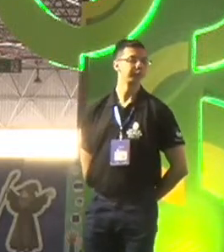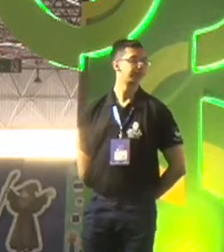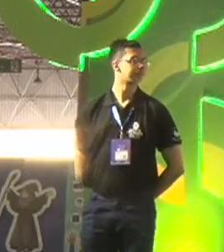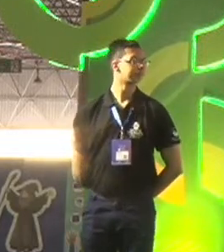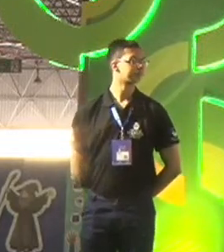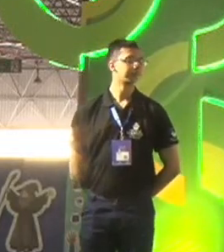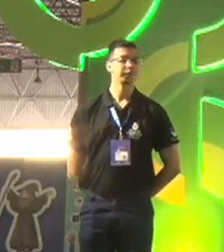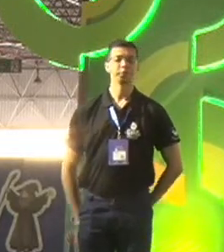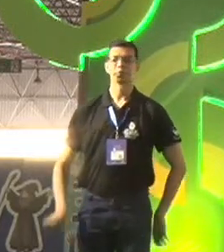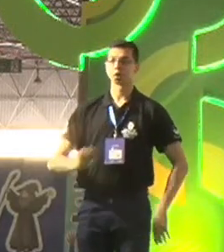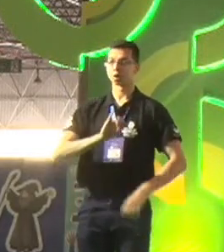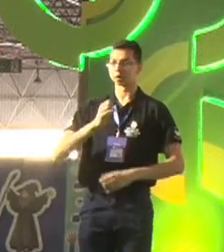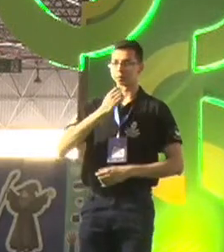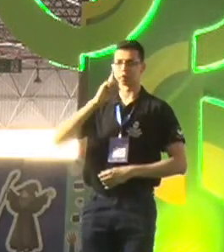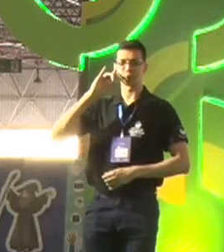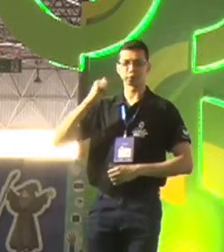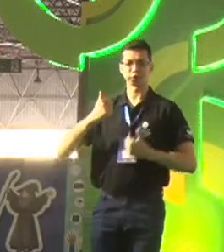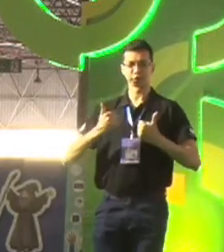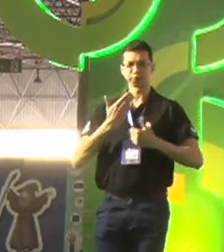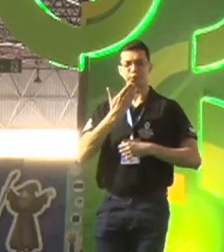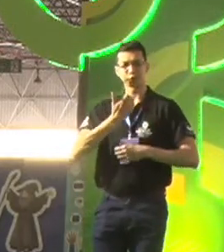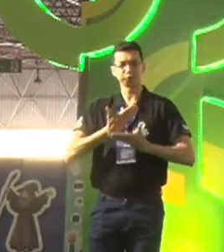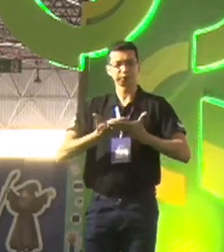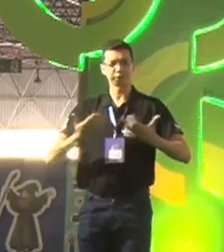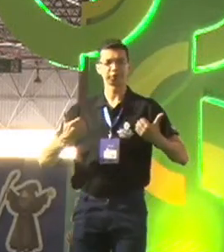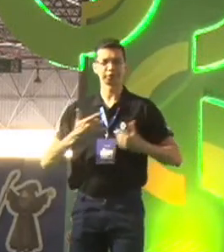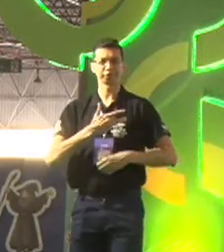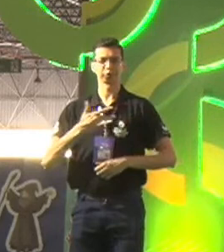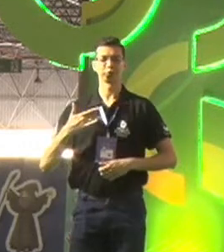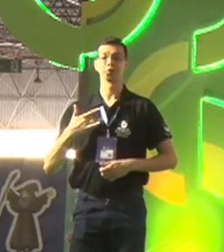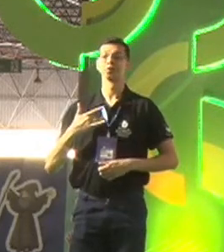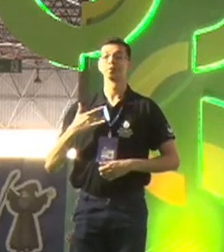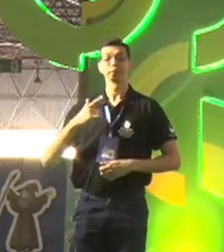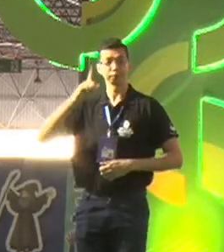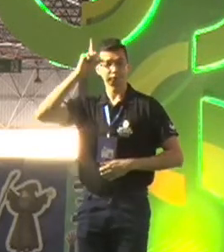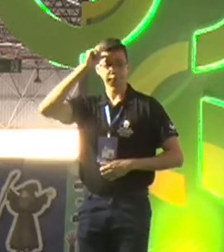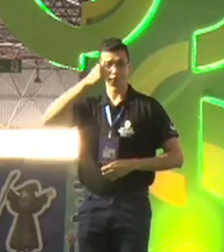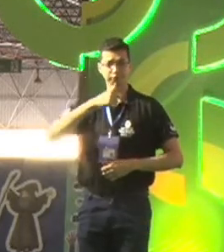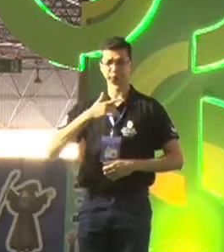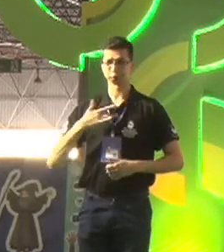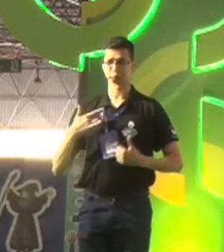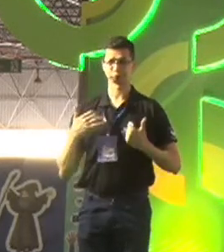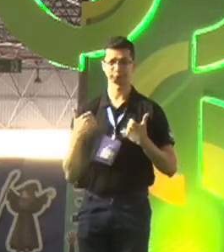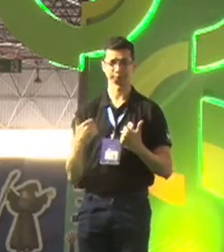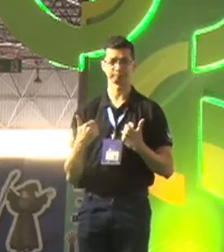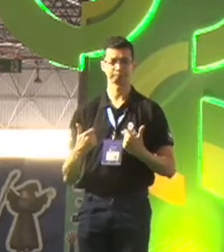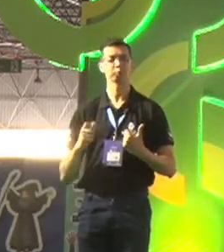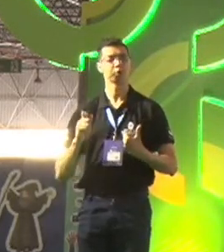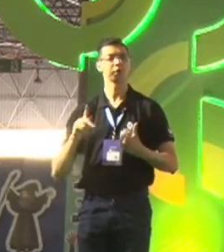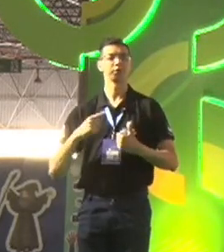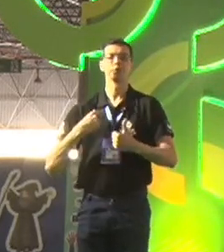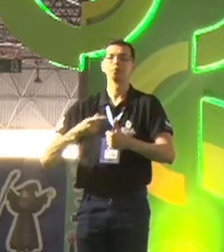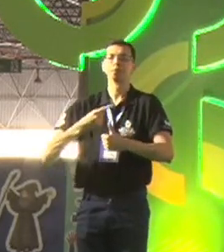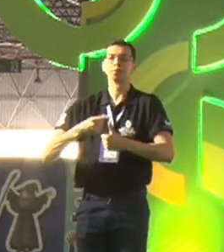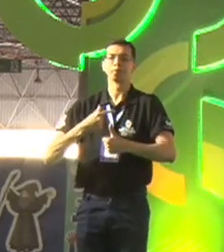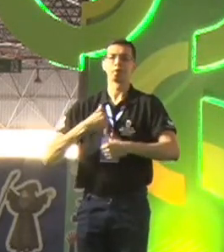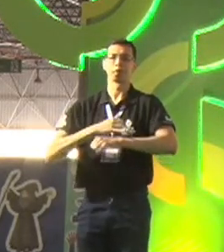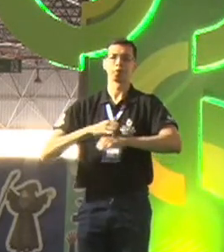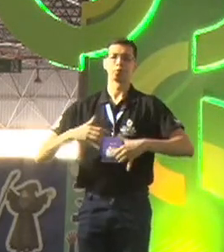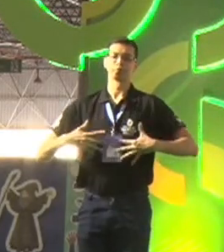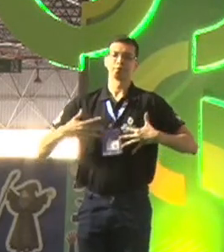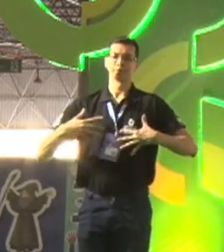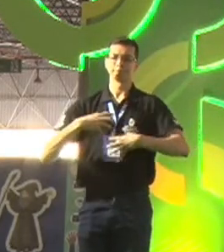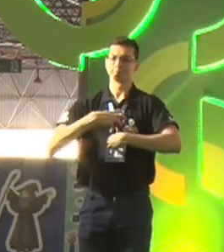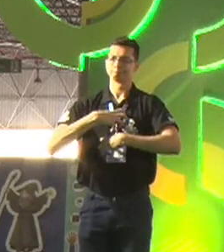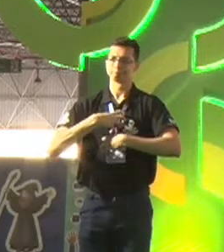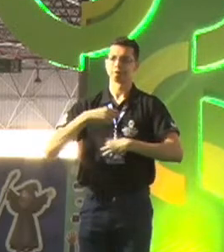Alô pessoal Bom dia tudo bom com vocês Tudo tranquilo é primeiramente é um privilégio tá